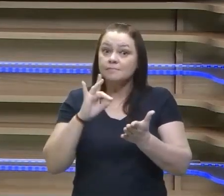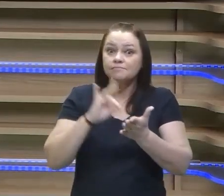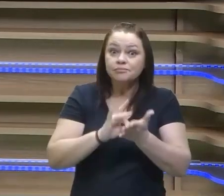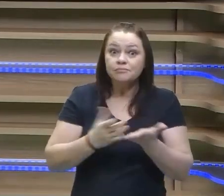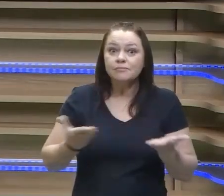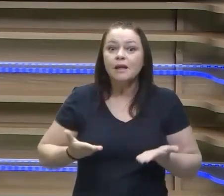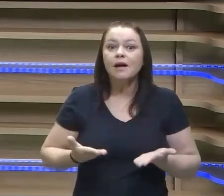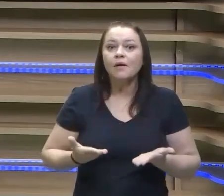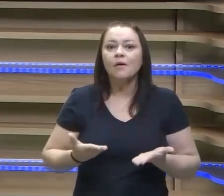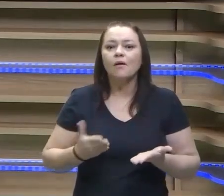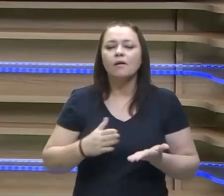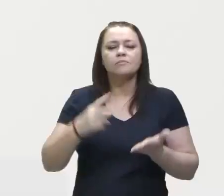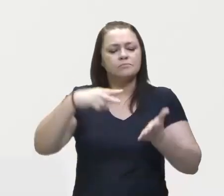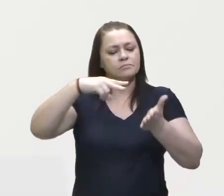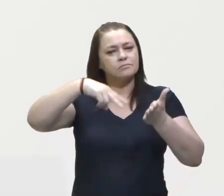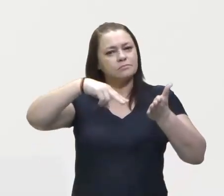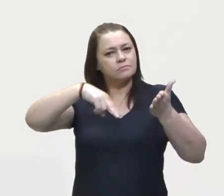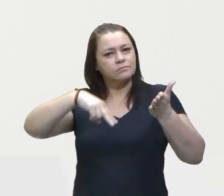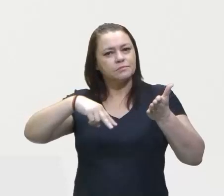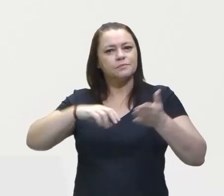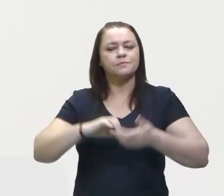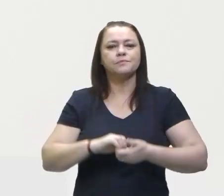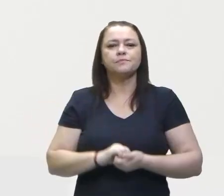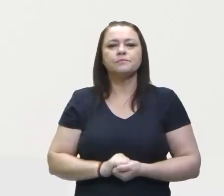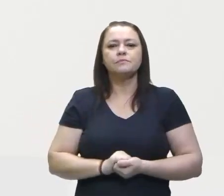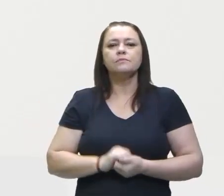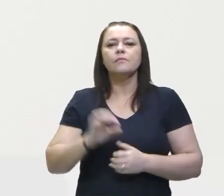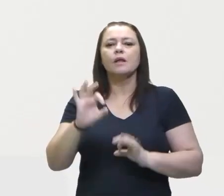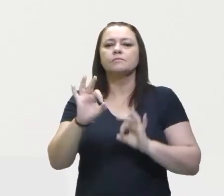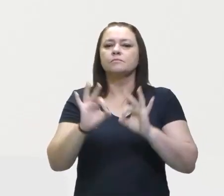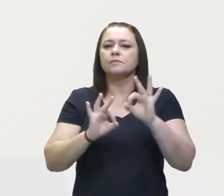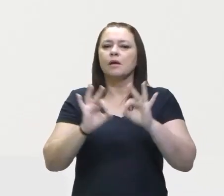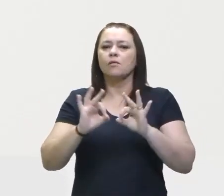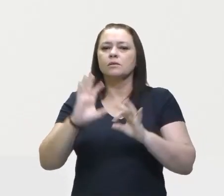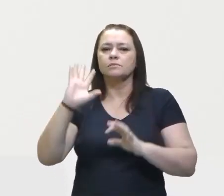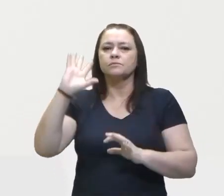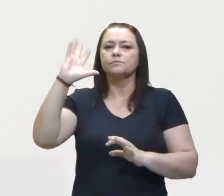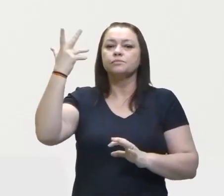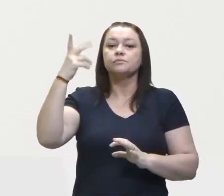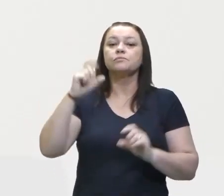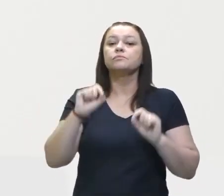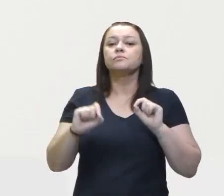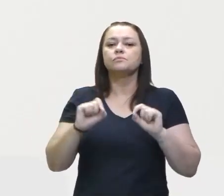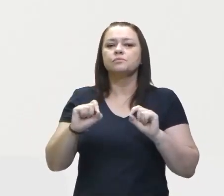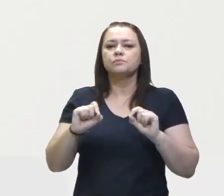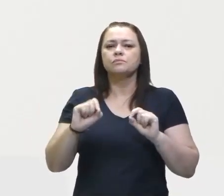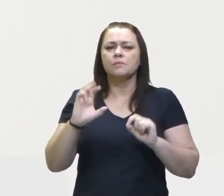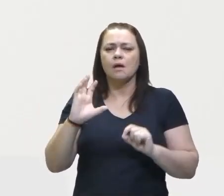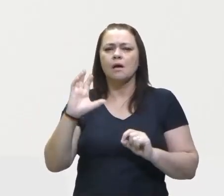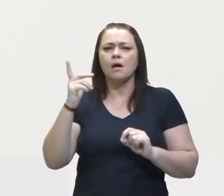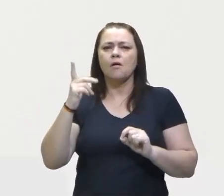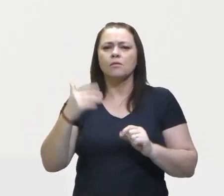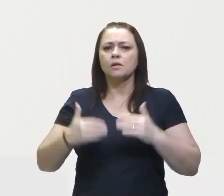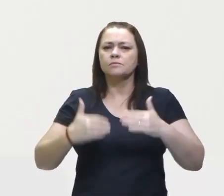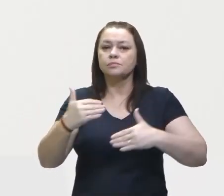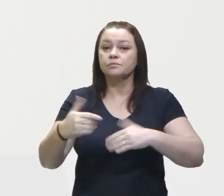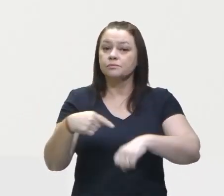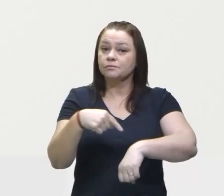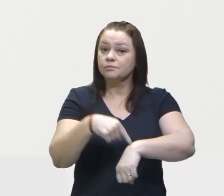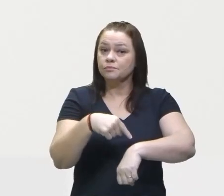Iago. Vamos ler aqui, ó. A organização dos acontecimentos se faz por meio da passagem do